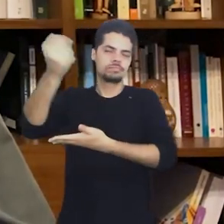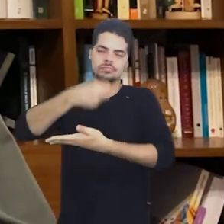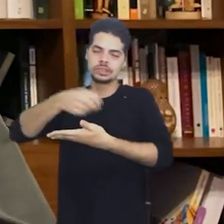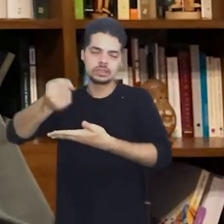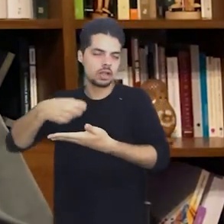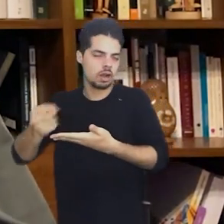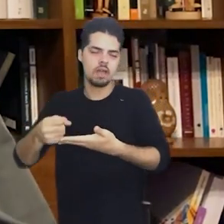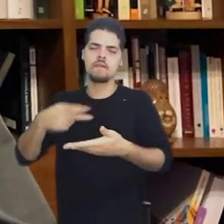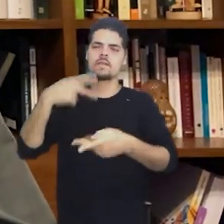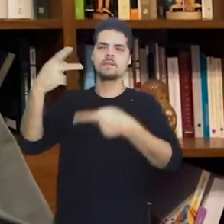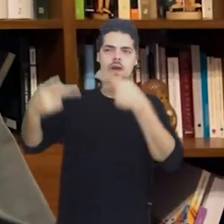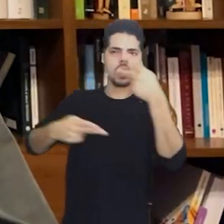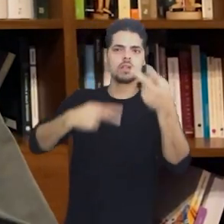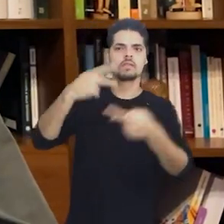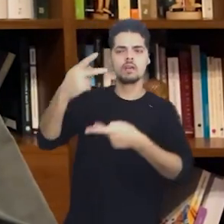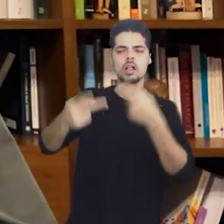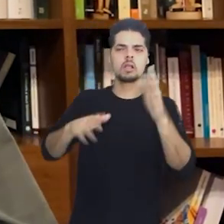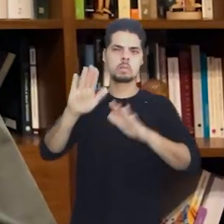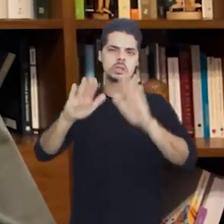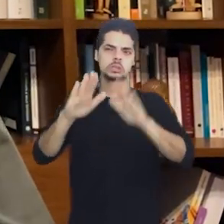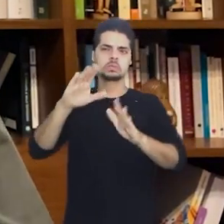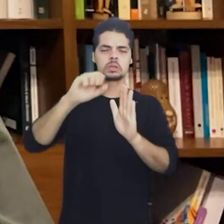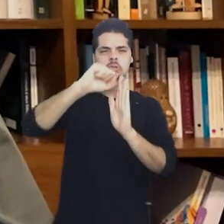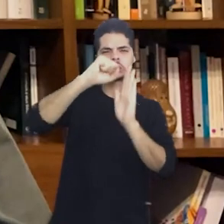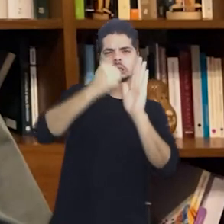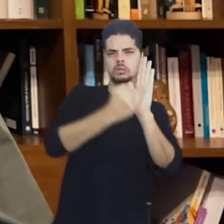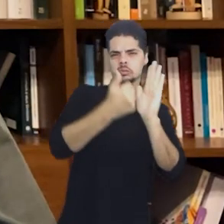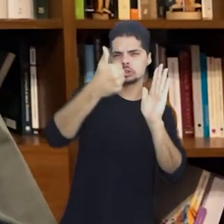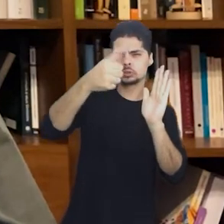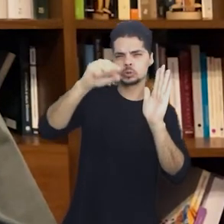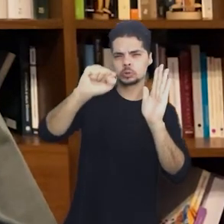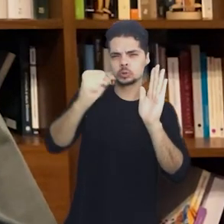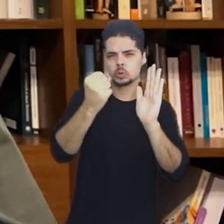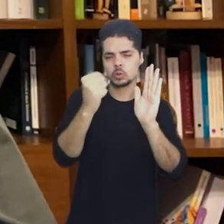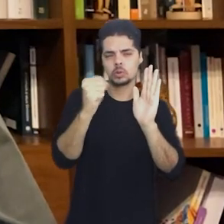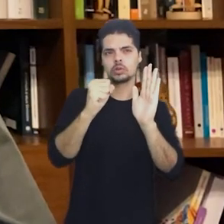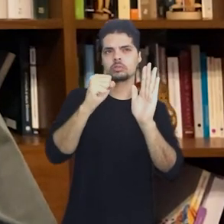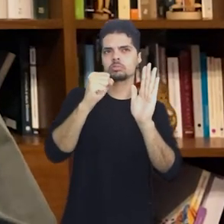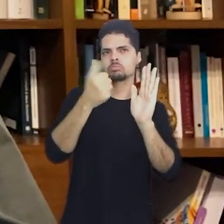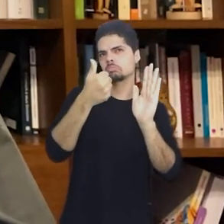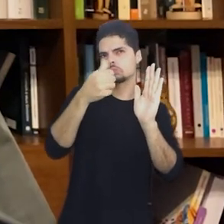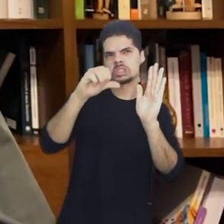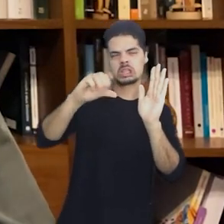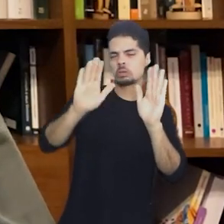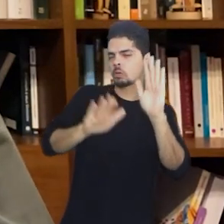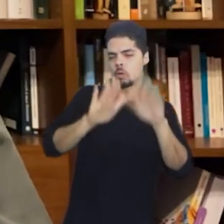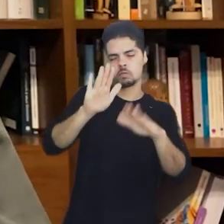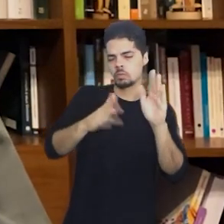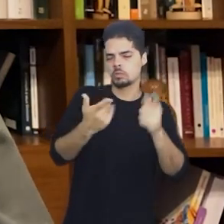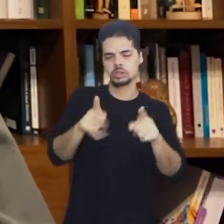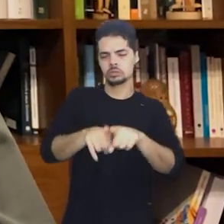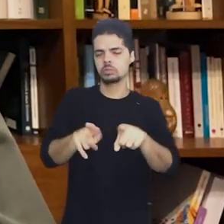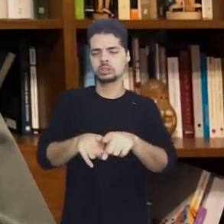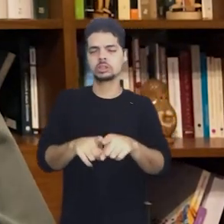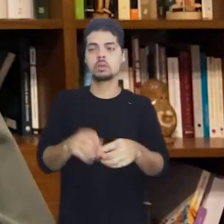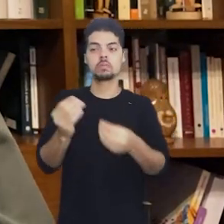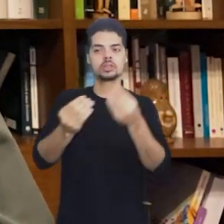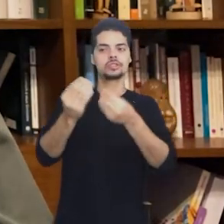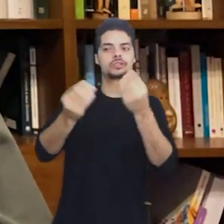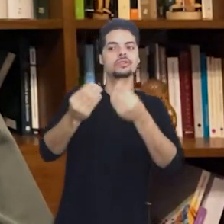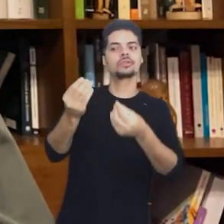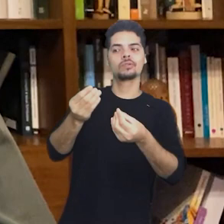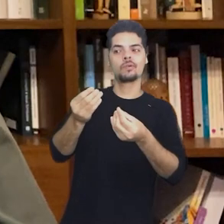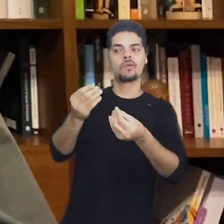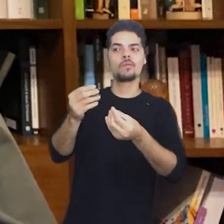se debruça sobre a cultura marítima no século 18 e no século 19 é um trabalho fundamental para se pensar